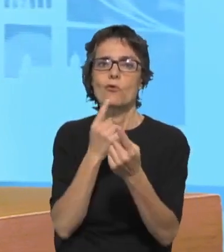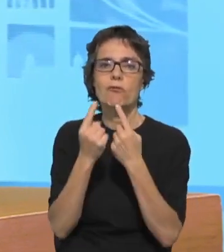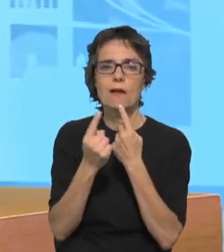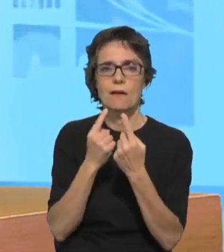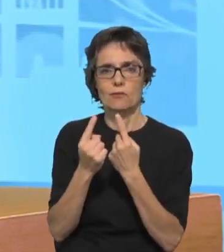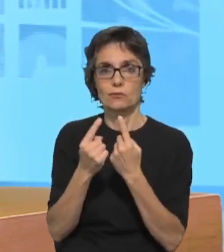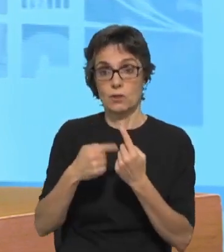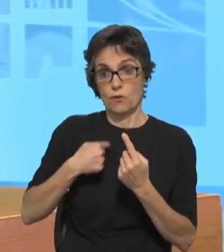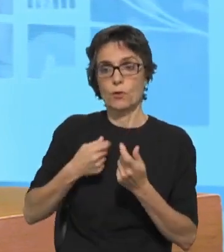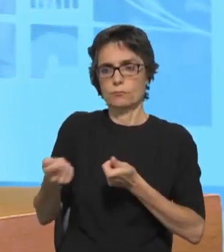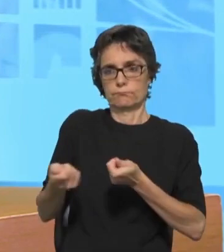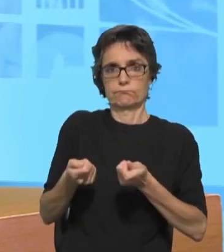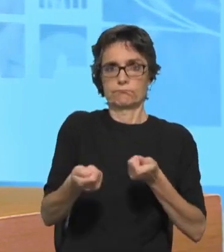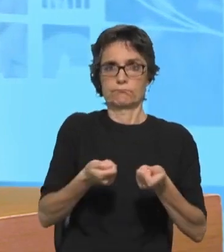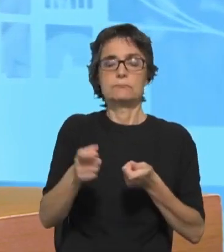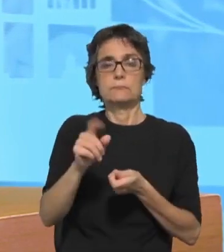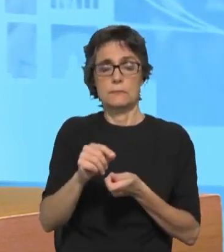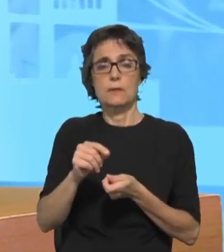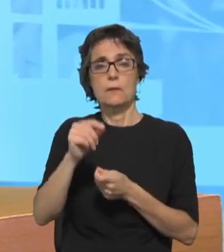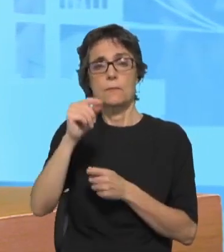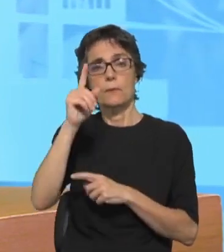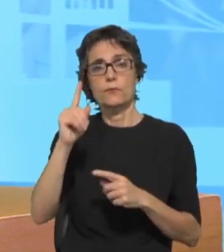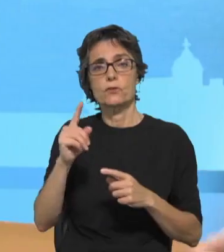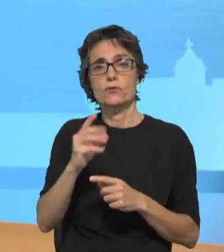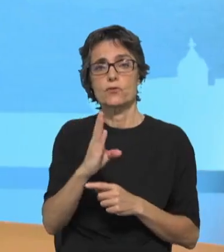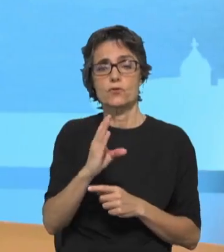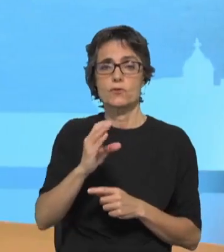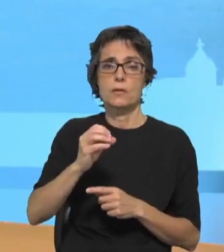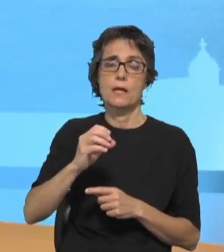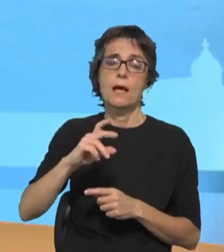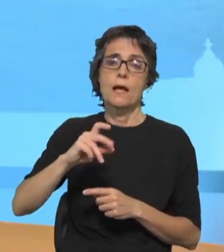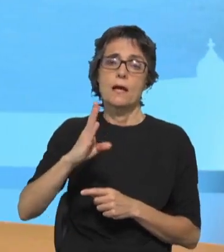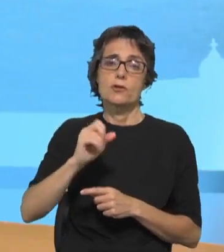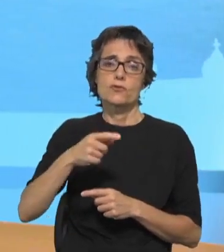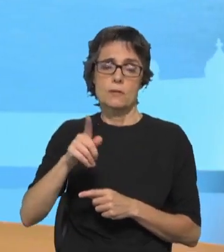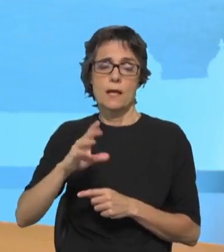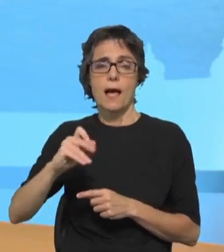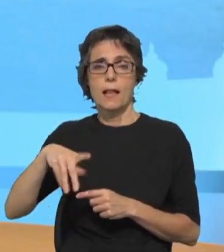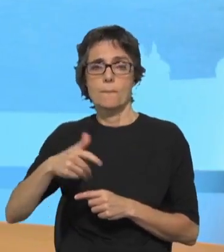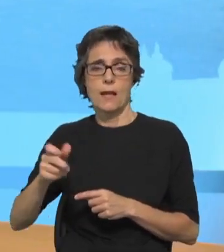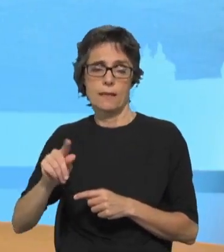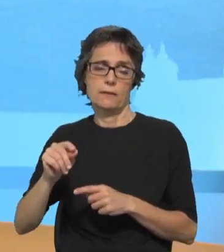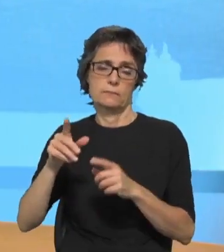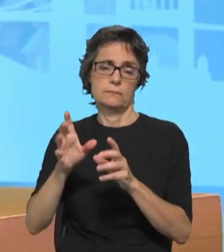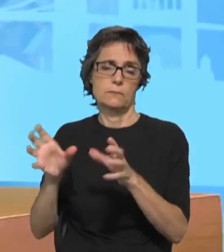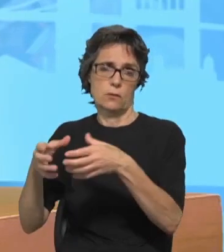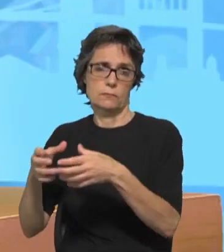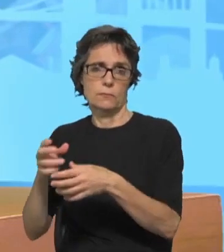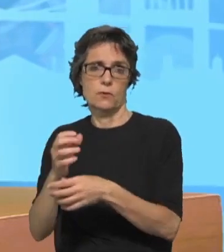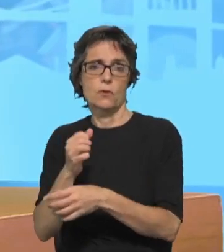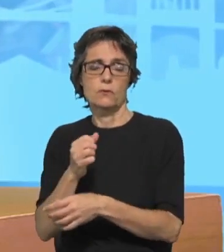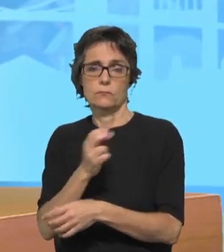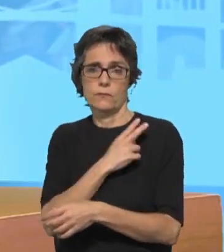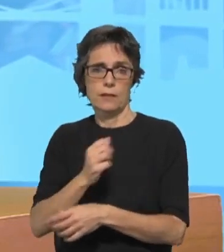também pelo professor José Manuel Pereira de Almeida, enfim, da equipe reitoral da Universidade Católica, e que comigo coordena esta